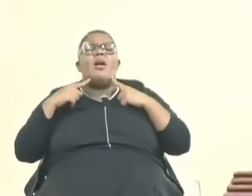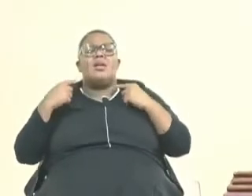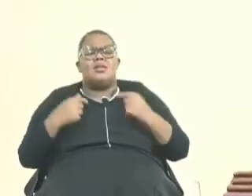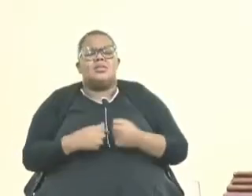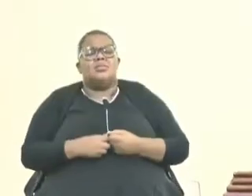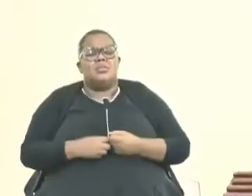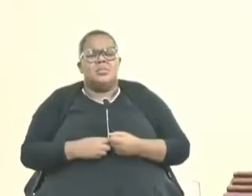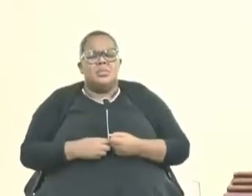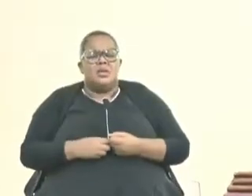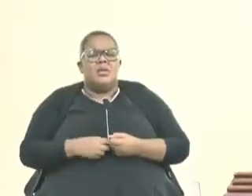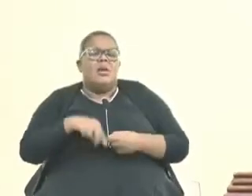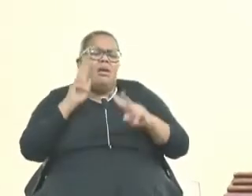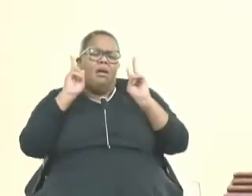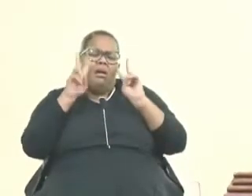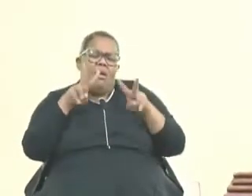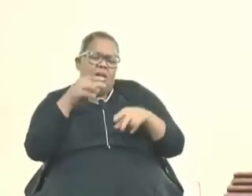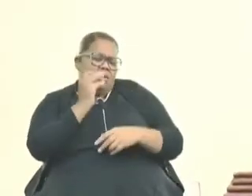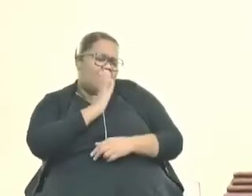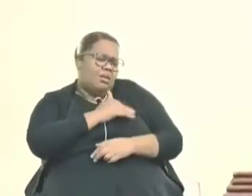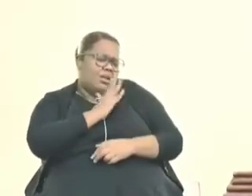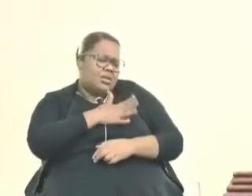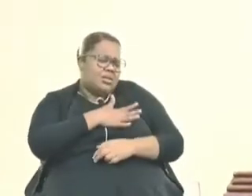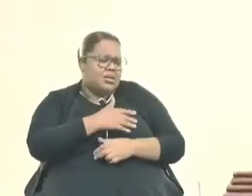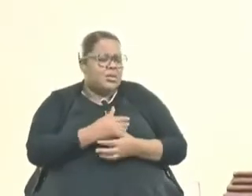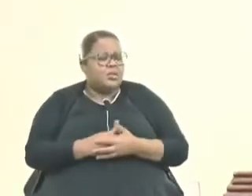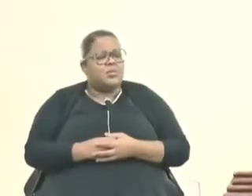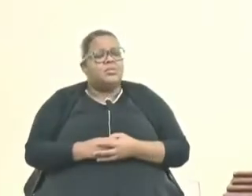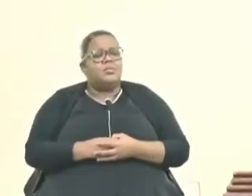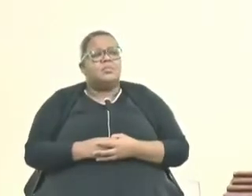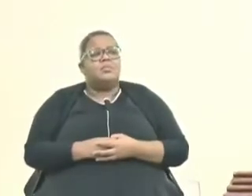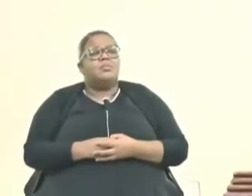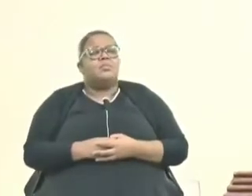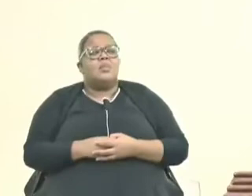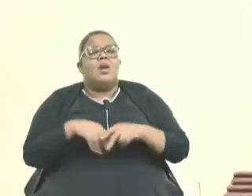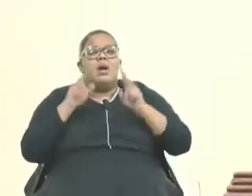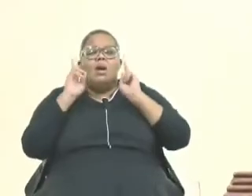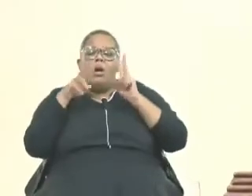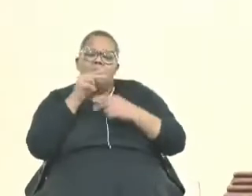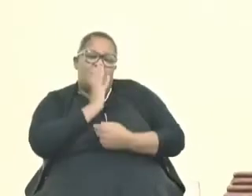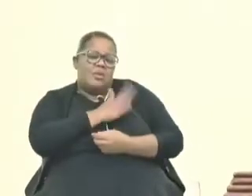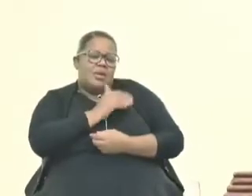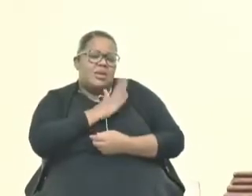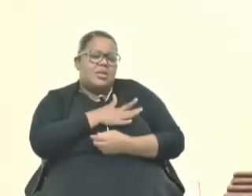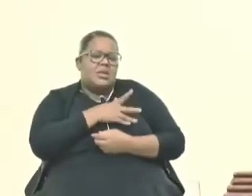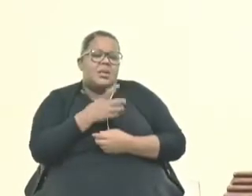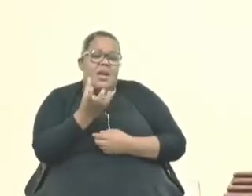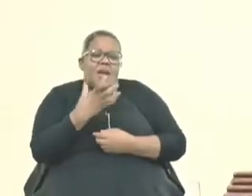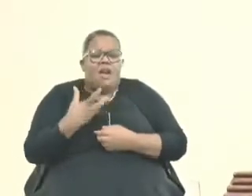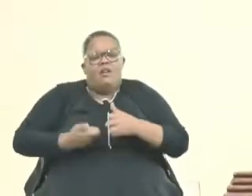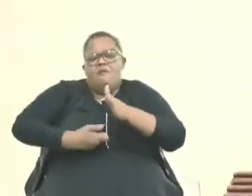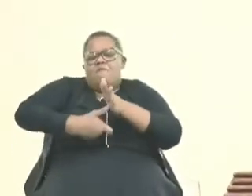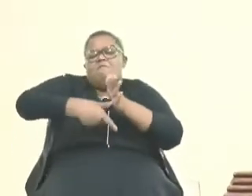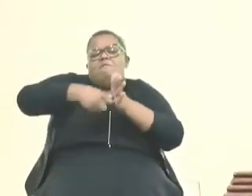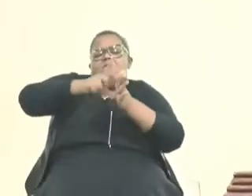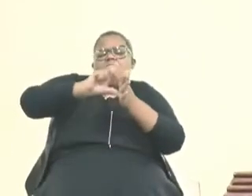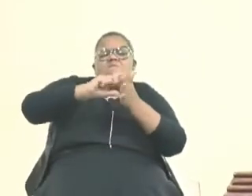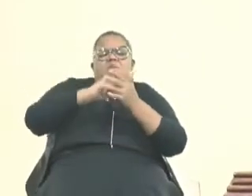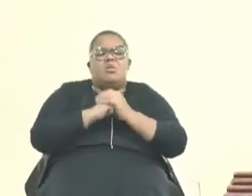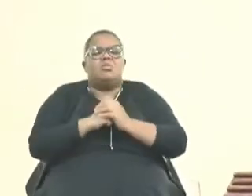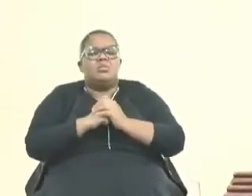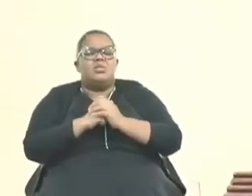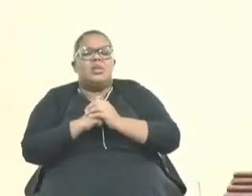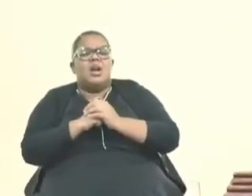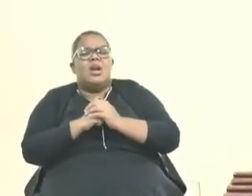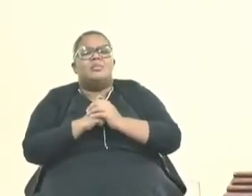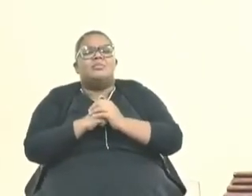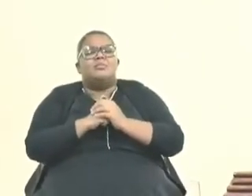hora aparece coração que quer um concerto olha para esse coração que quer dá meia volta ao Senhor e mudar